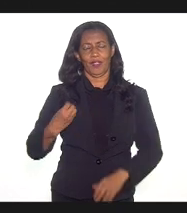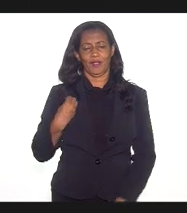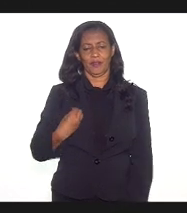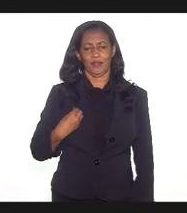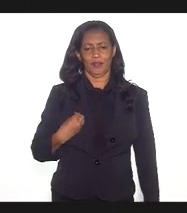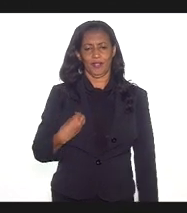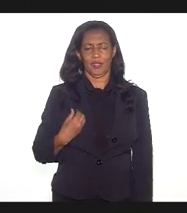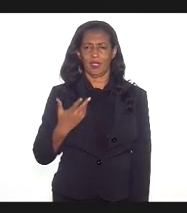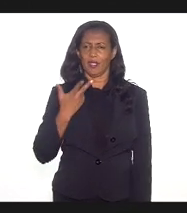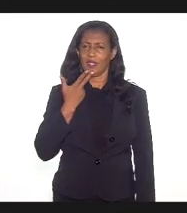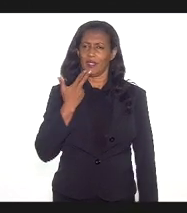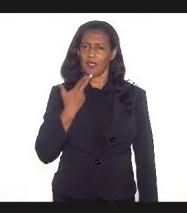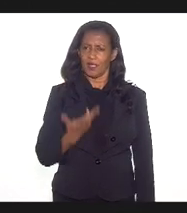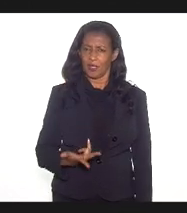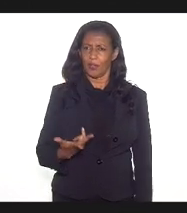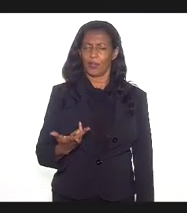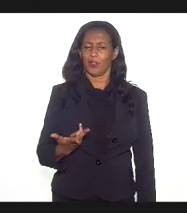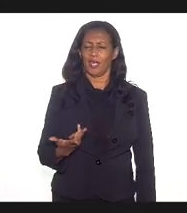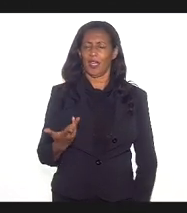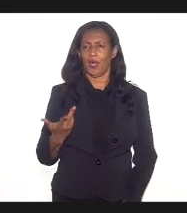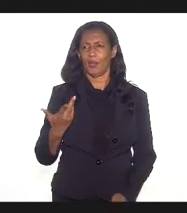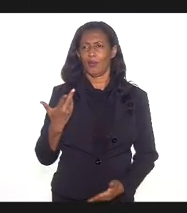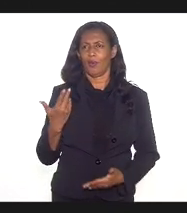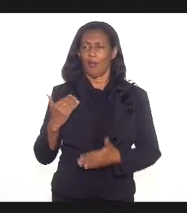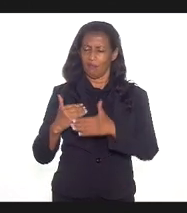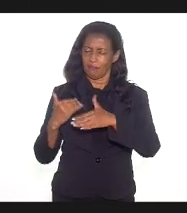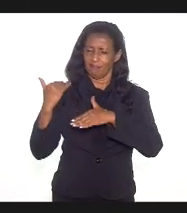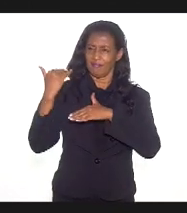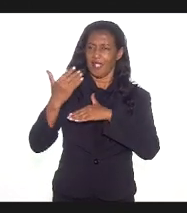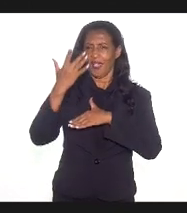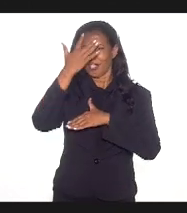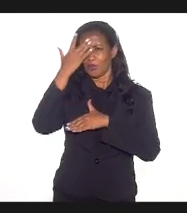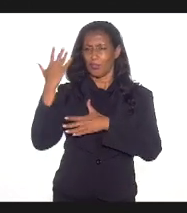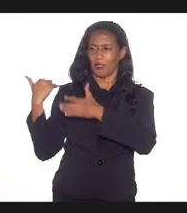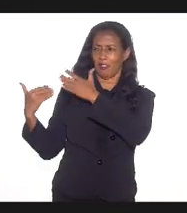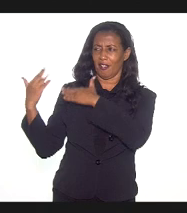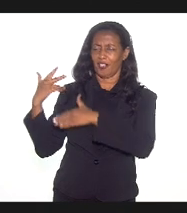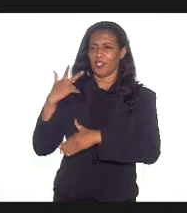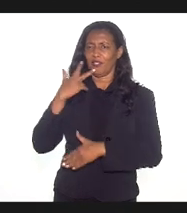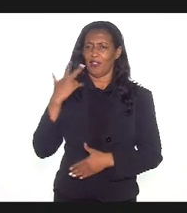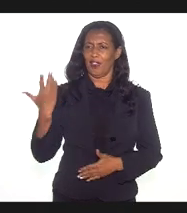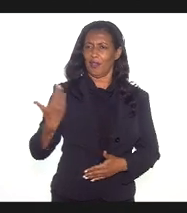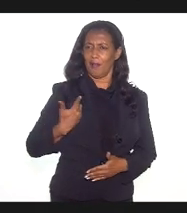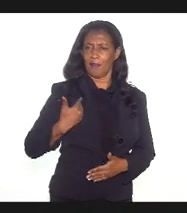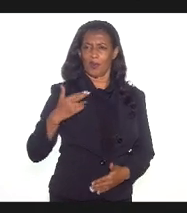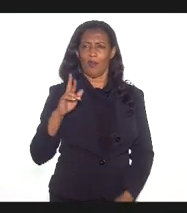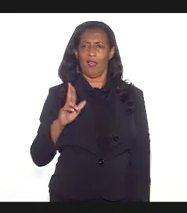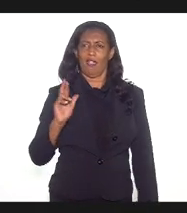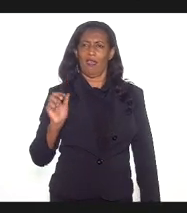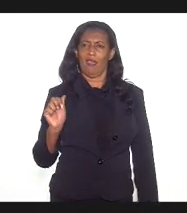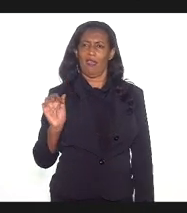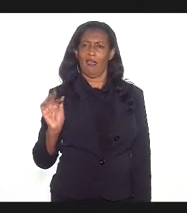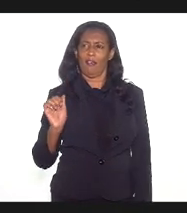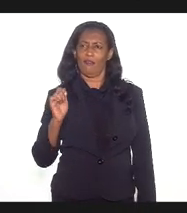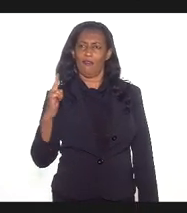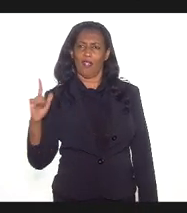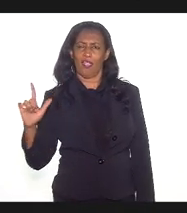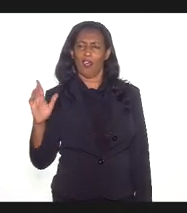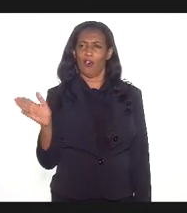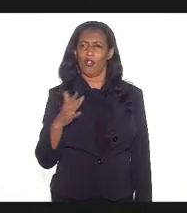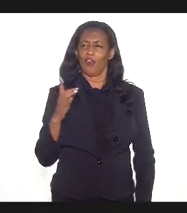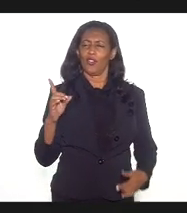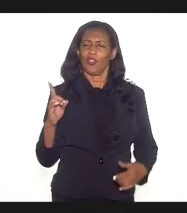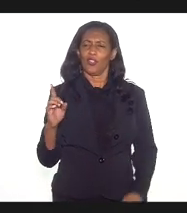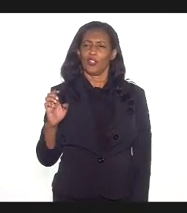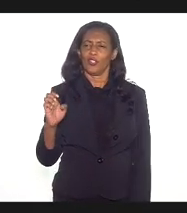a fala dos meus camaradas que me antecederam, né, a fala dos meus amigos estudantes, né, o Rafael, o Jeff, e